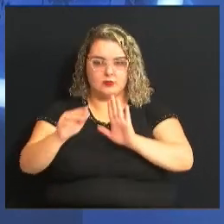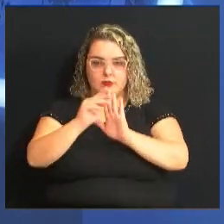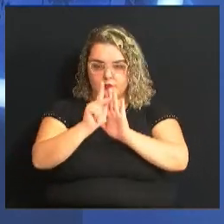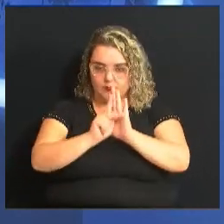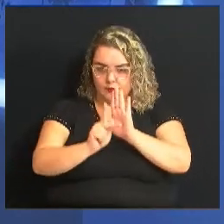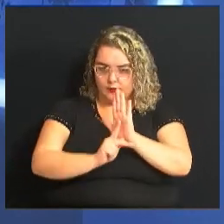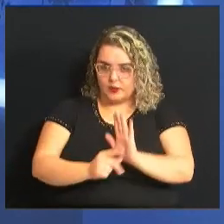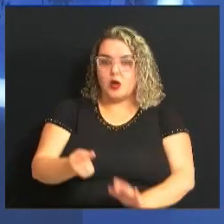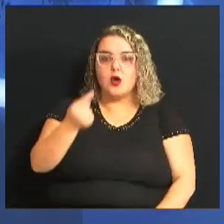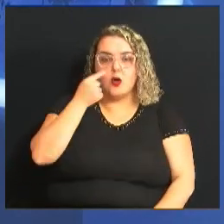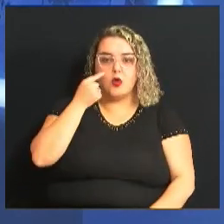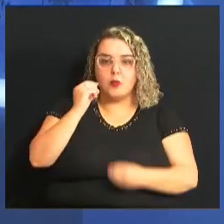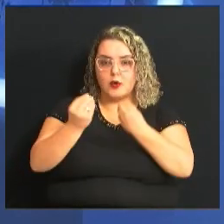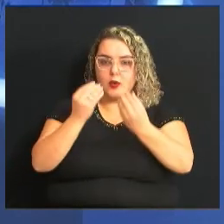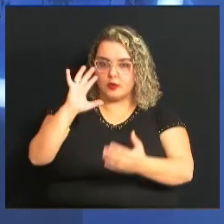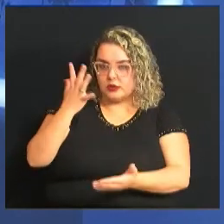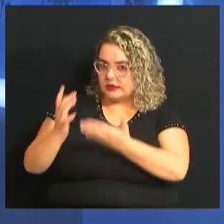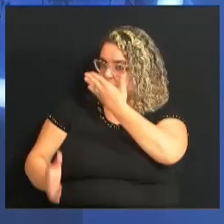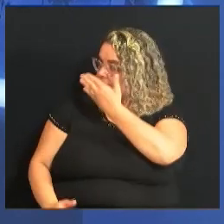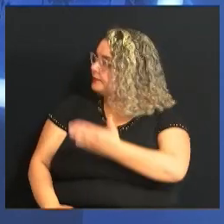projetos. Confira como foi.